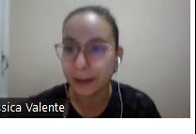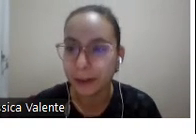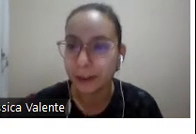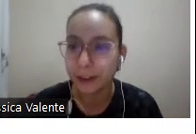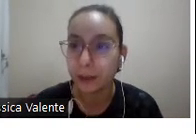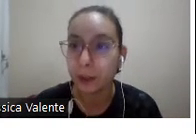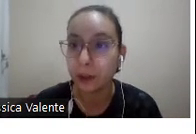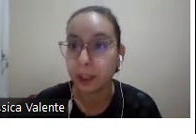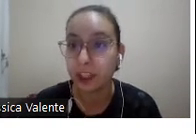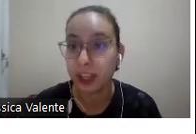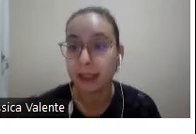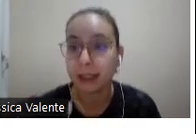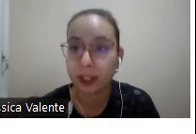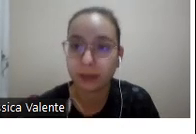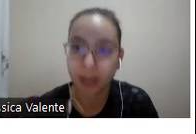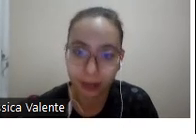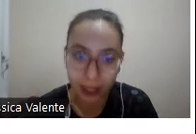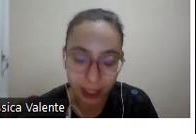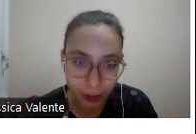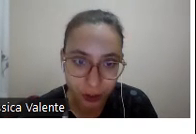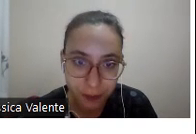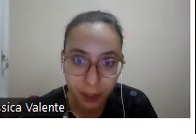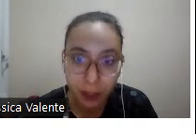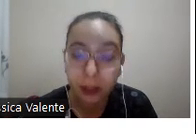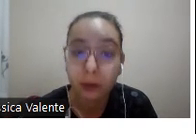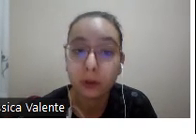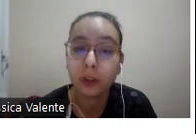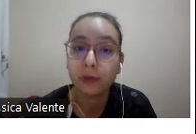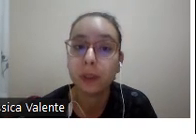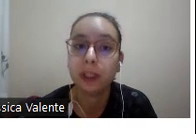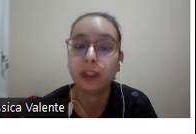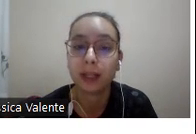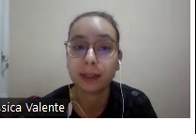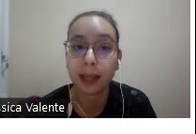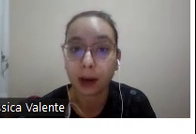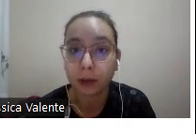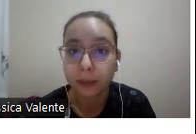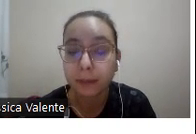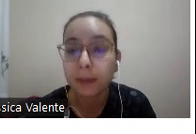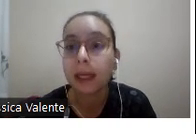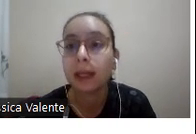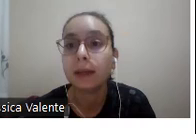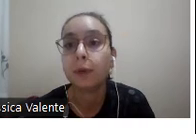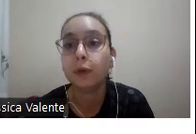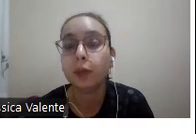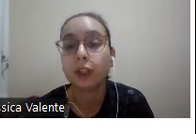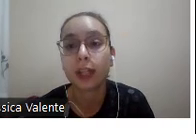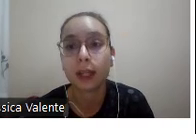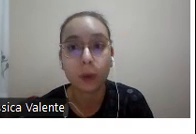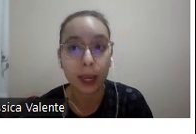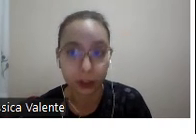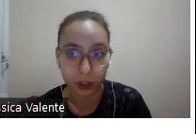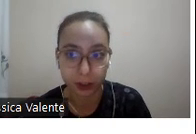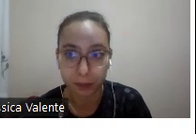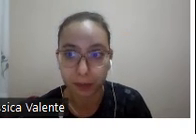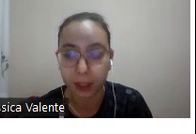Olá a todos, o meu nome é Jéssica Xavier Valente e eu hoje vou ministrar essa aula para o meu